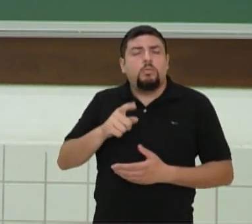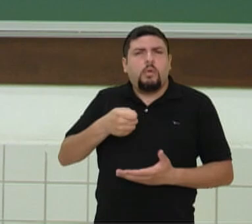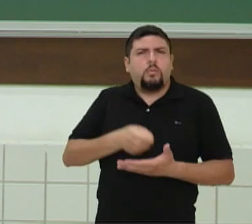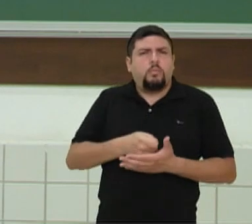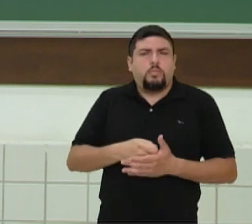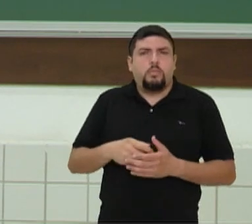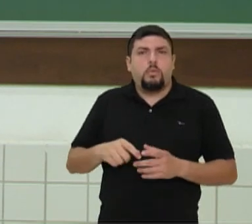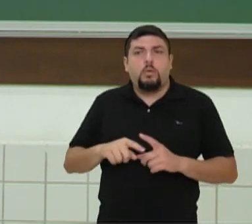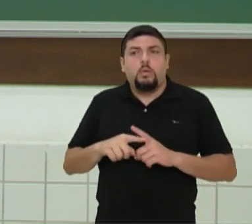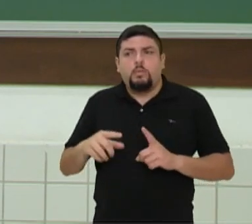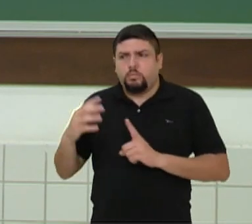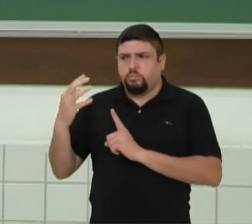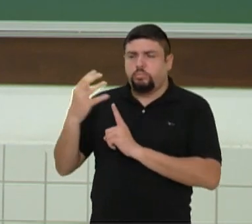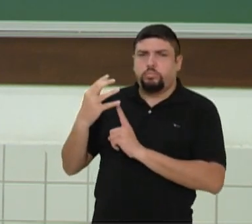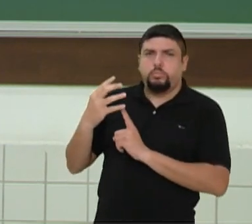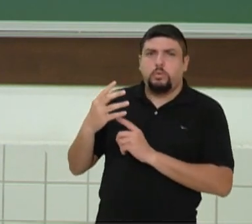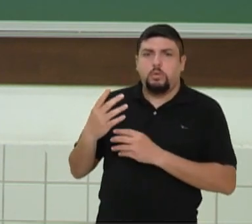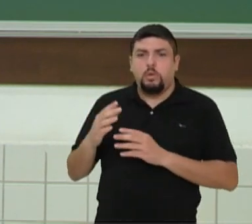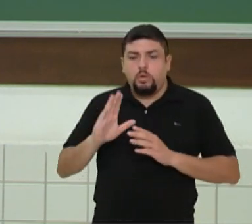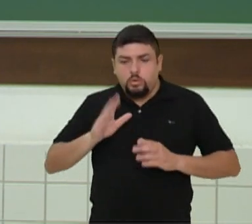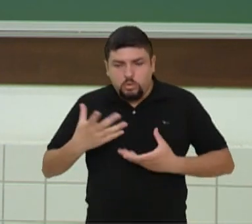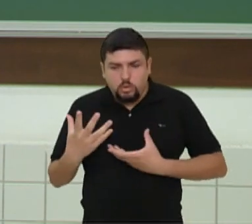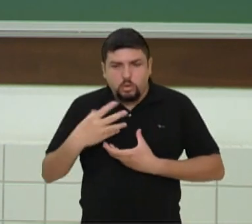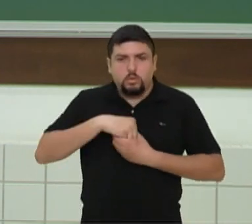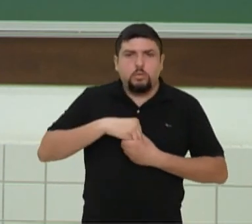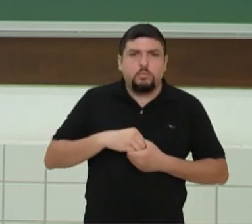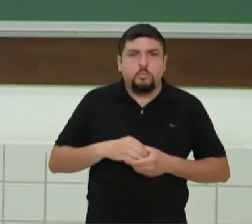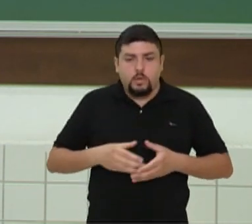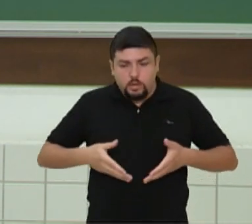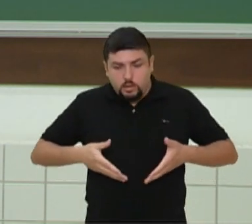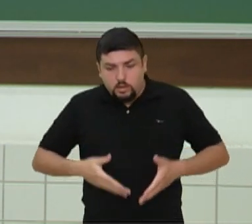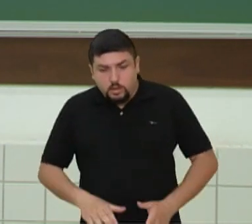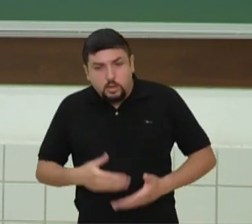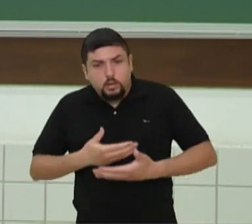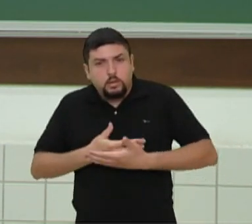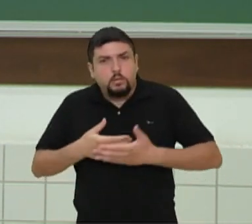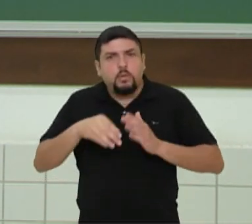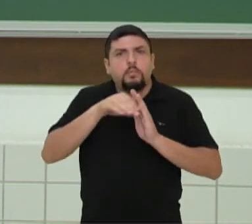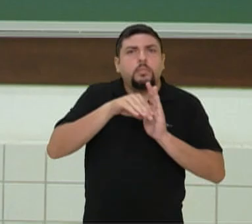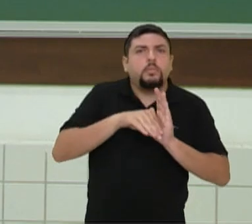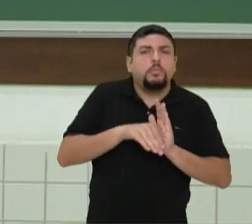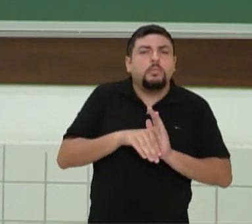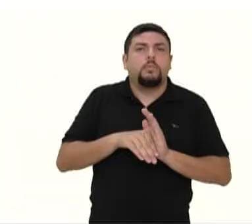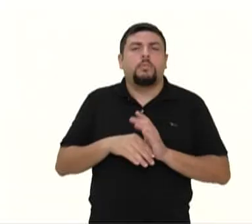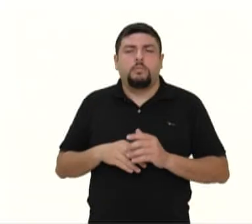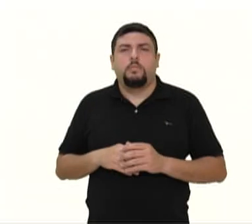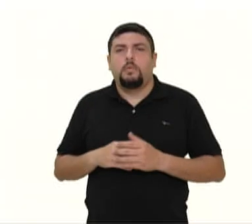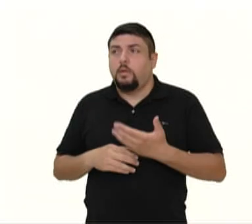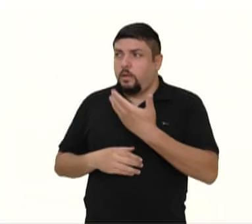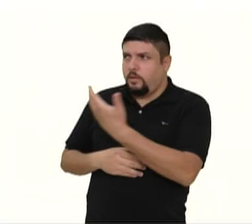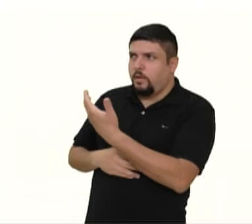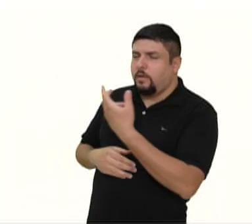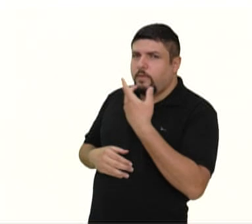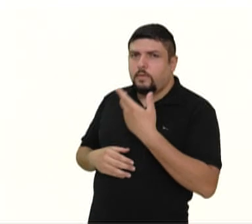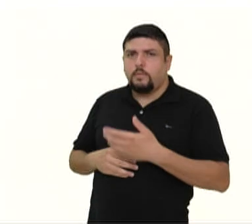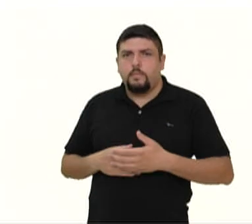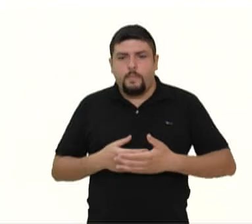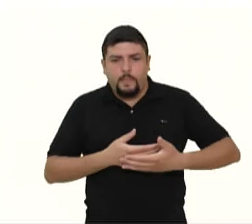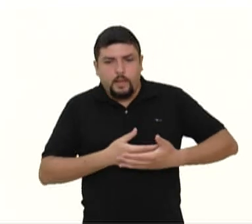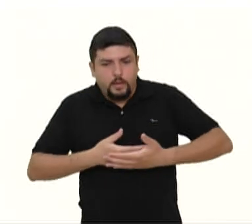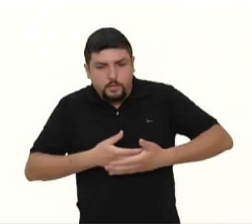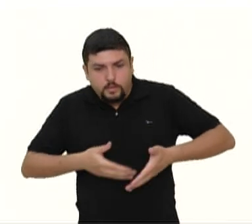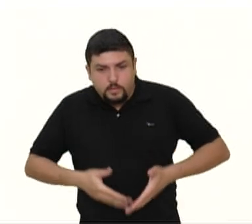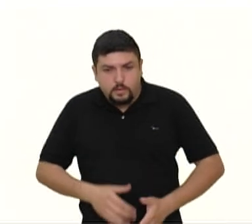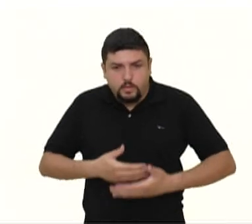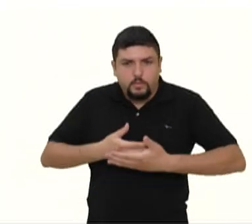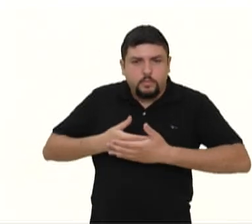a gente percebe, a programação já está em nós. Quando nascemos, fomos programados para quê, diz o poeta Renato Russo? A receber o que vocês